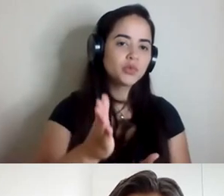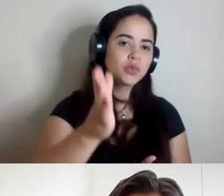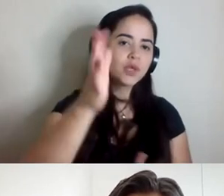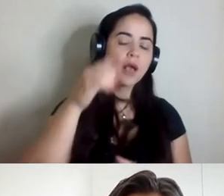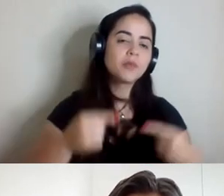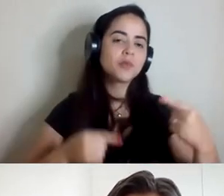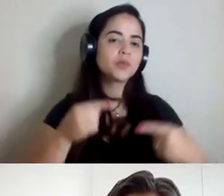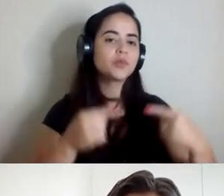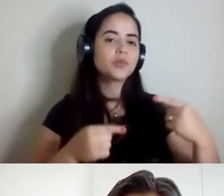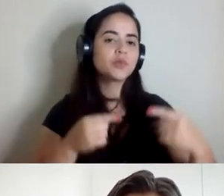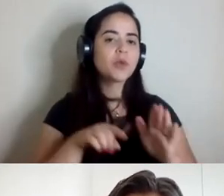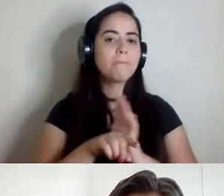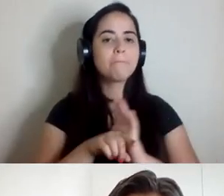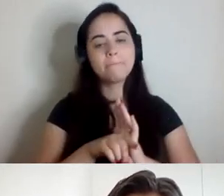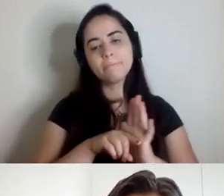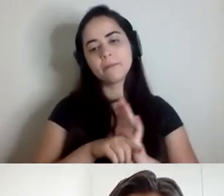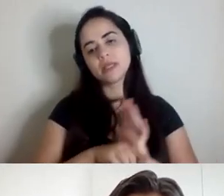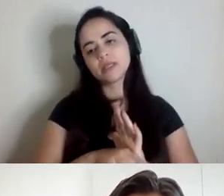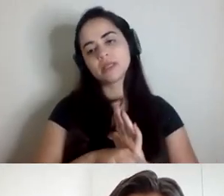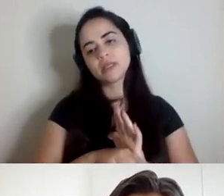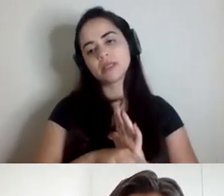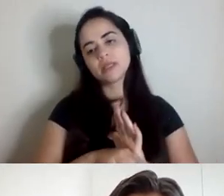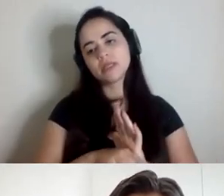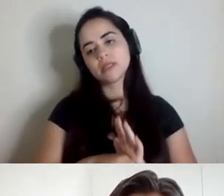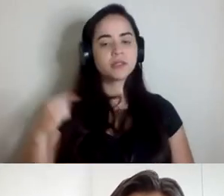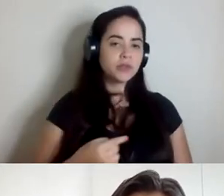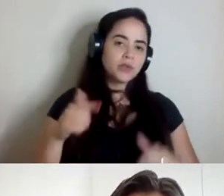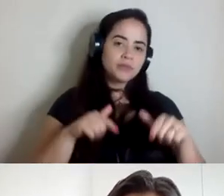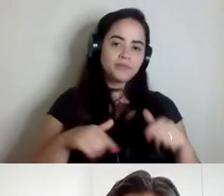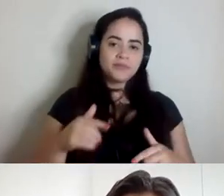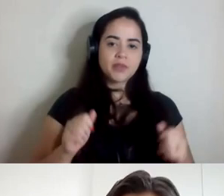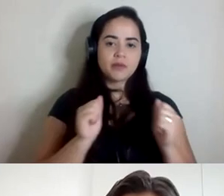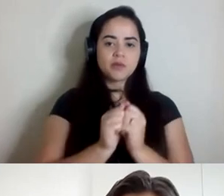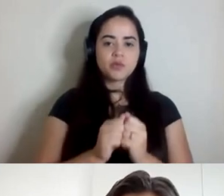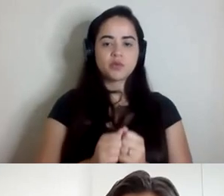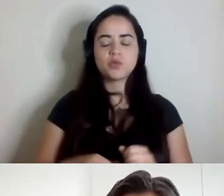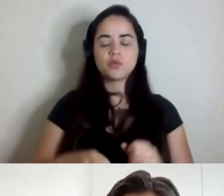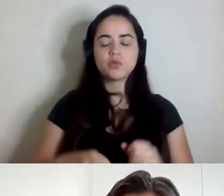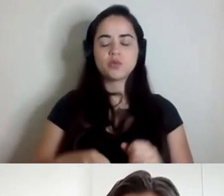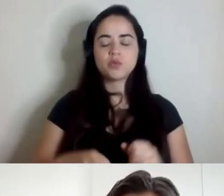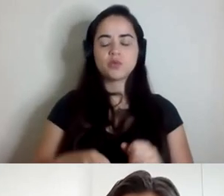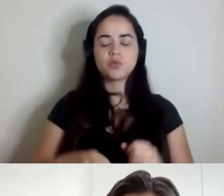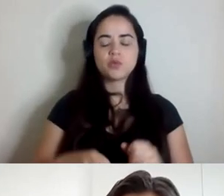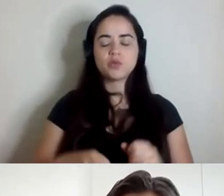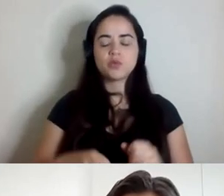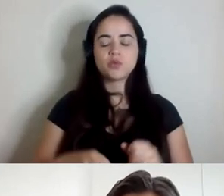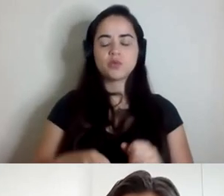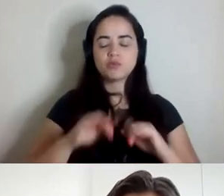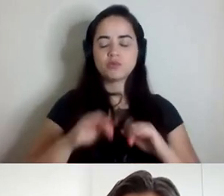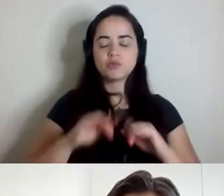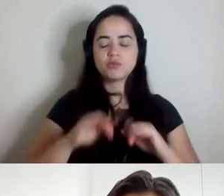caminho de discussão e de pesquisa, nessa nossa empreitada junto à difusão da EPT